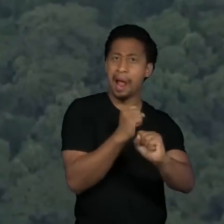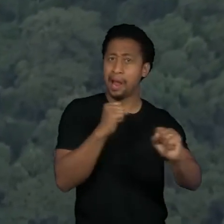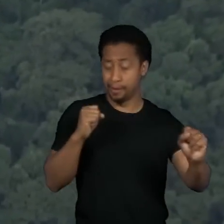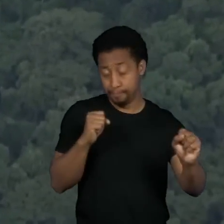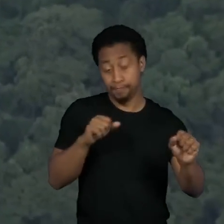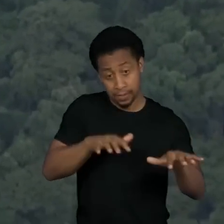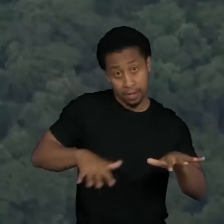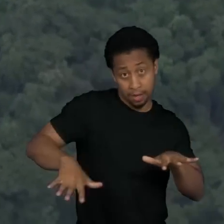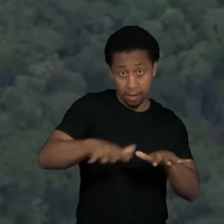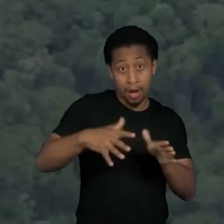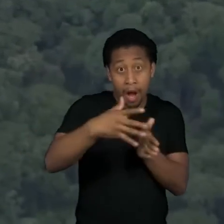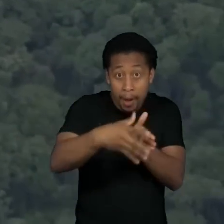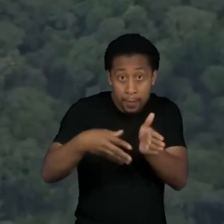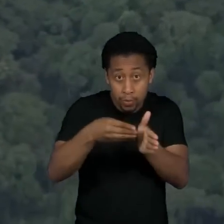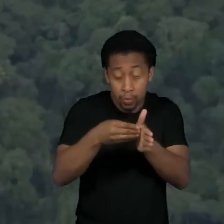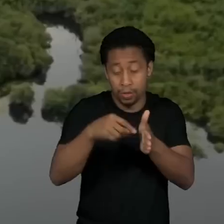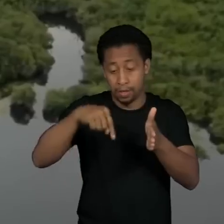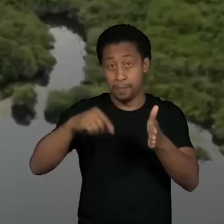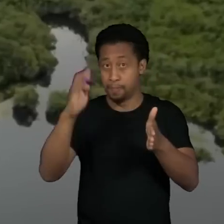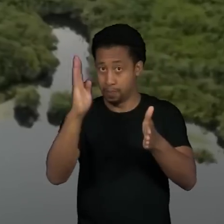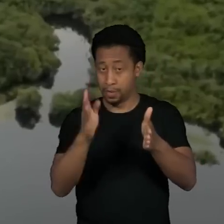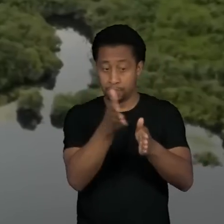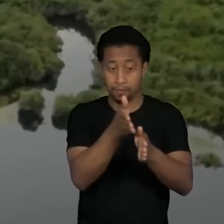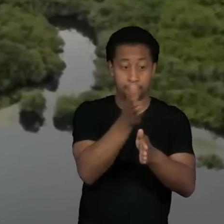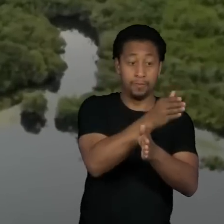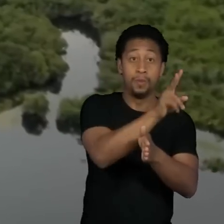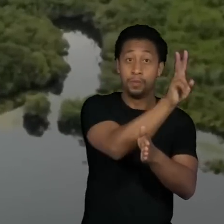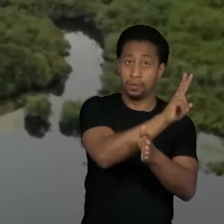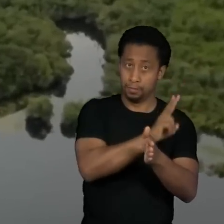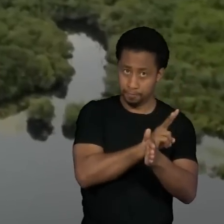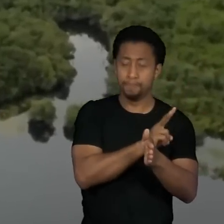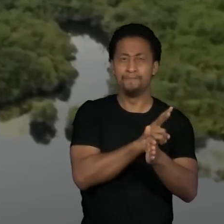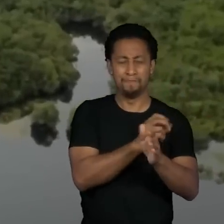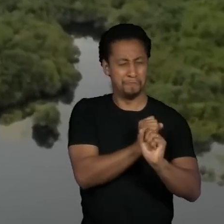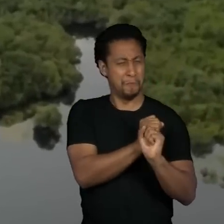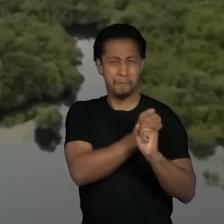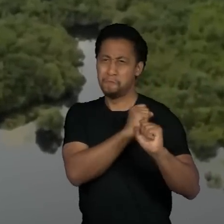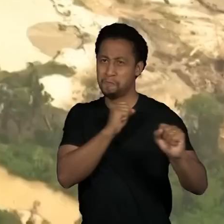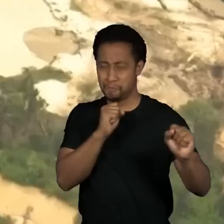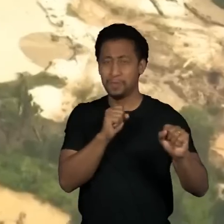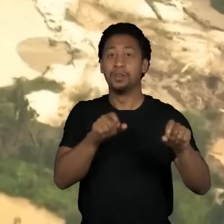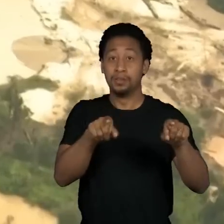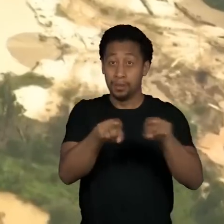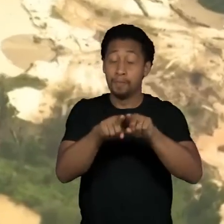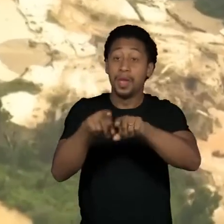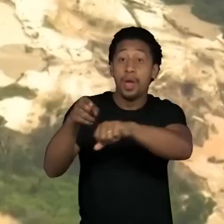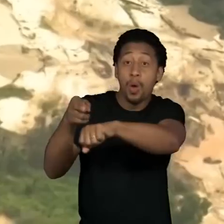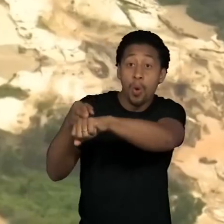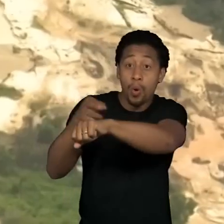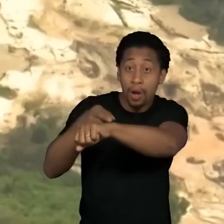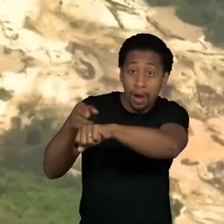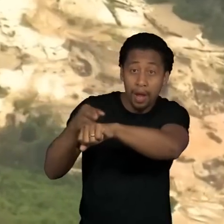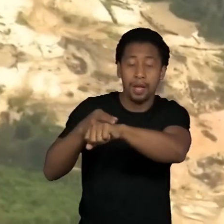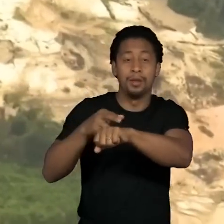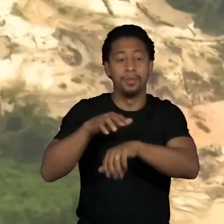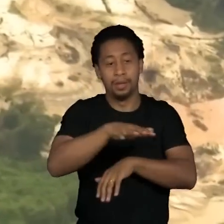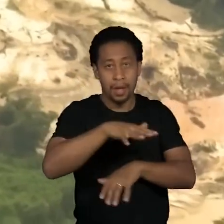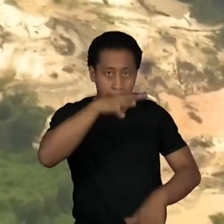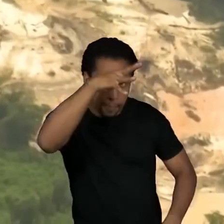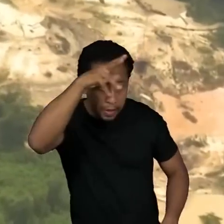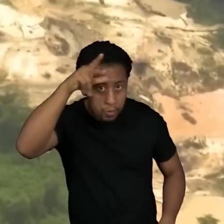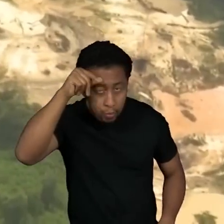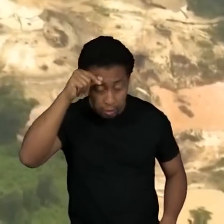na divisa com a Venezuela. Se estende pelo Amazonas e Roraima. Ali, 20 mil